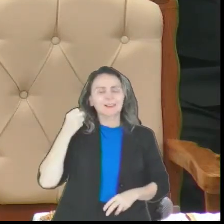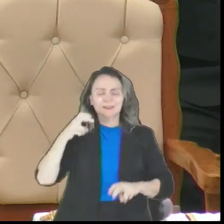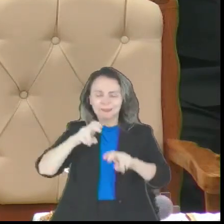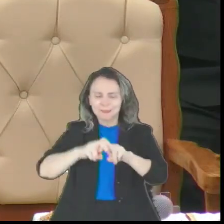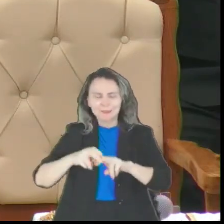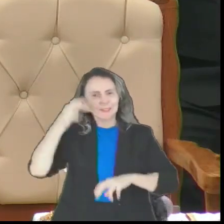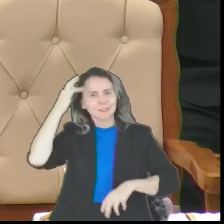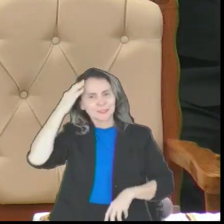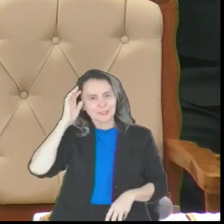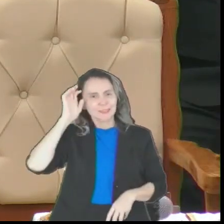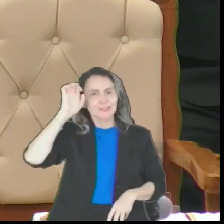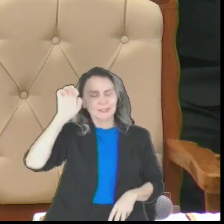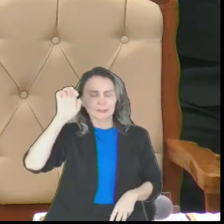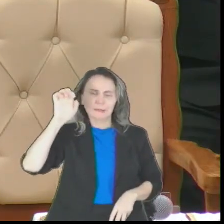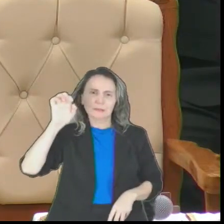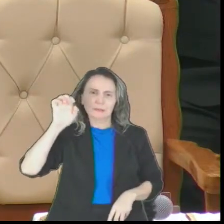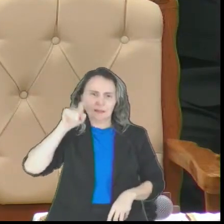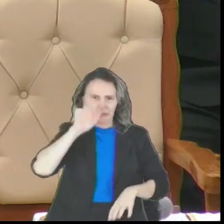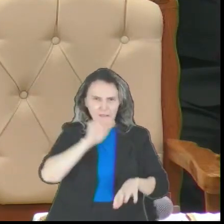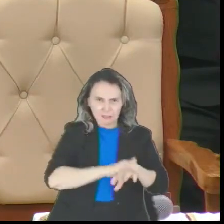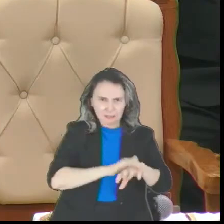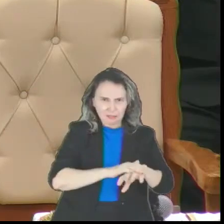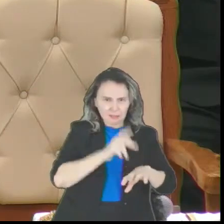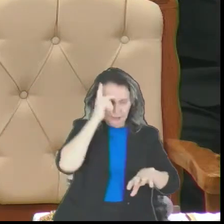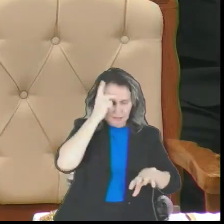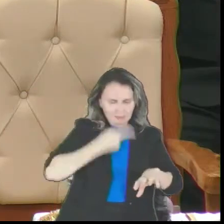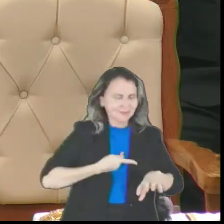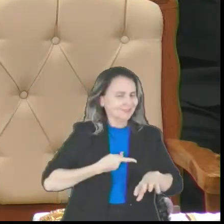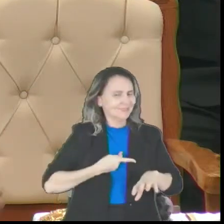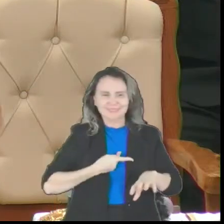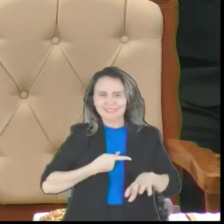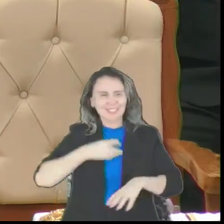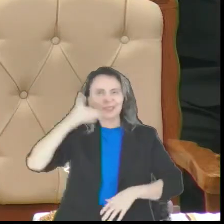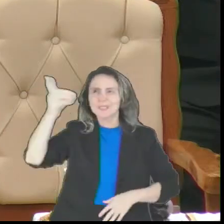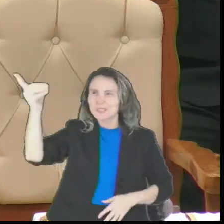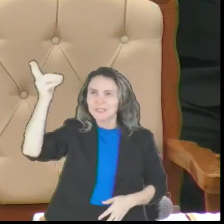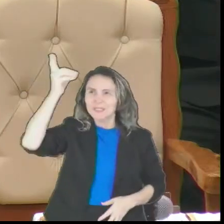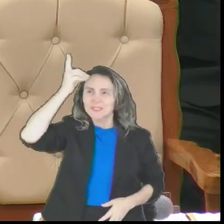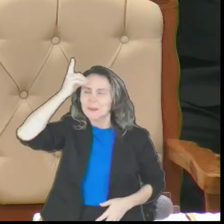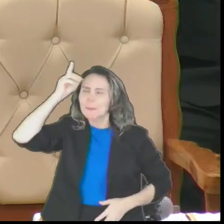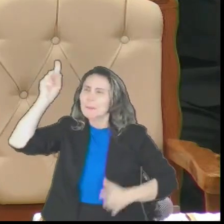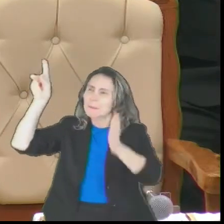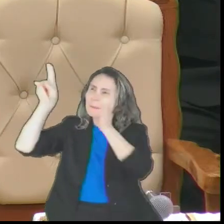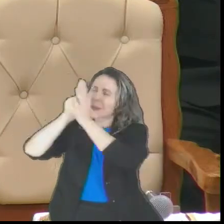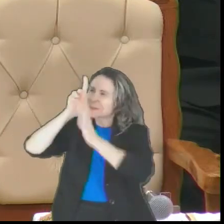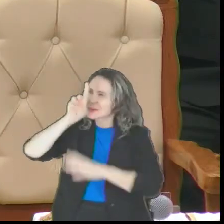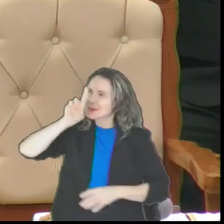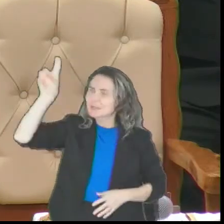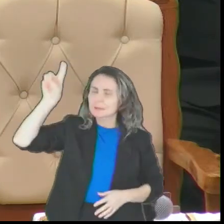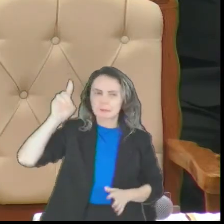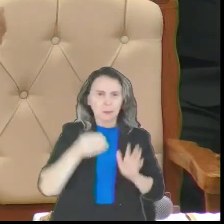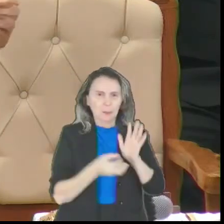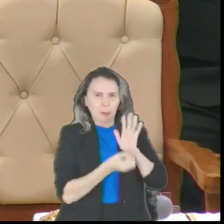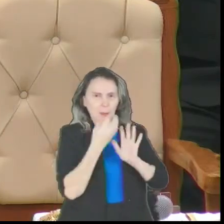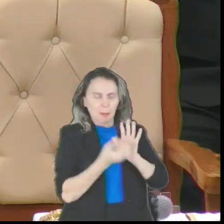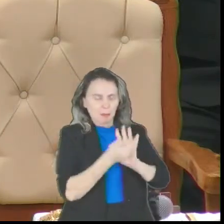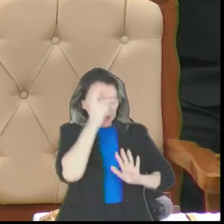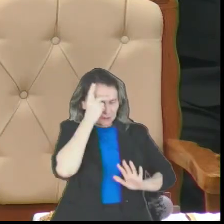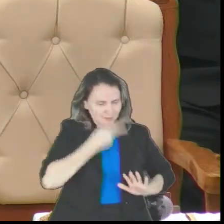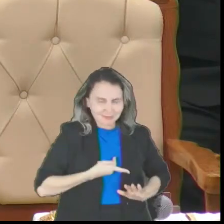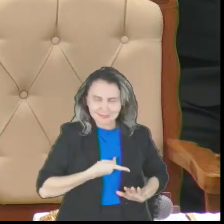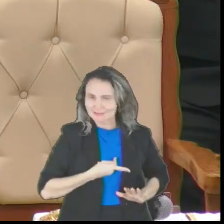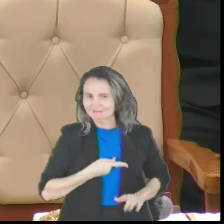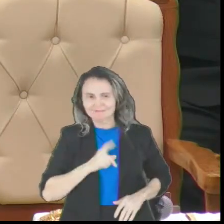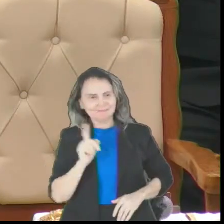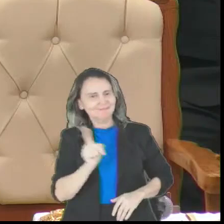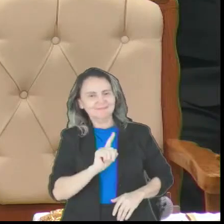fé. Isto não vem de vós, é dom de Deus, não vem das obras, para que ninguém se glorie. Glórias a